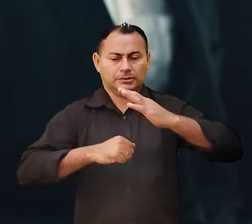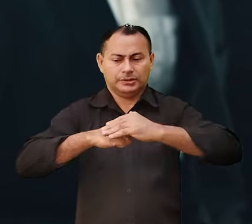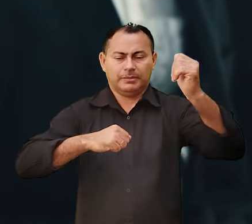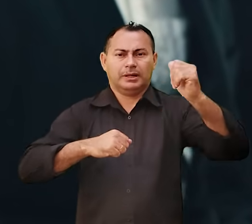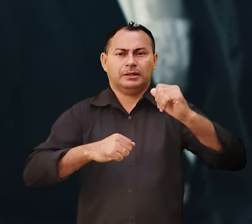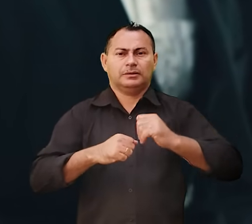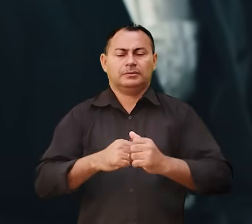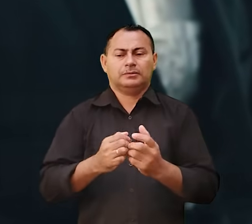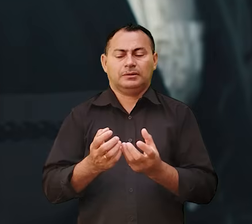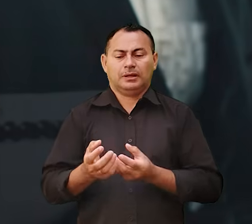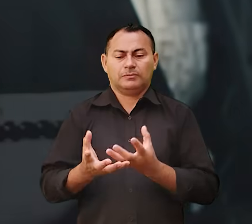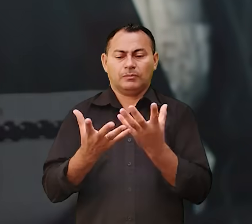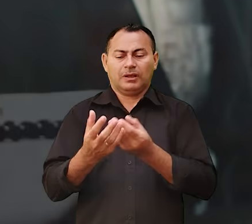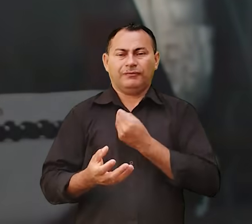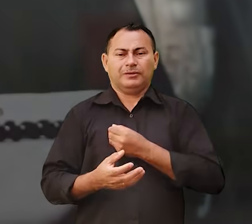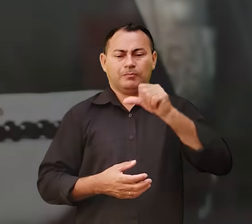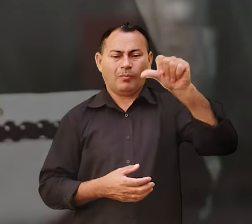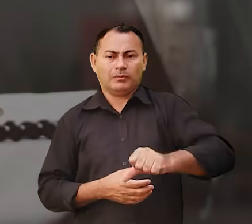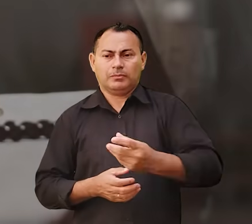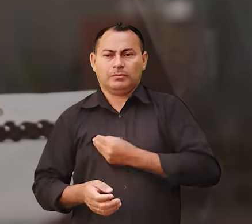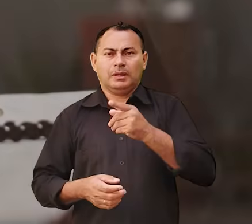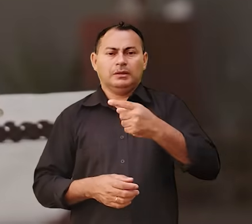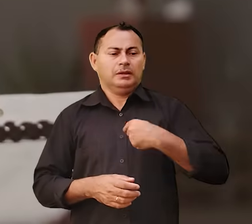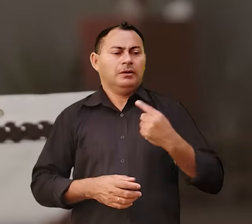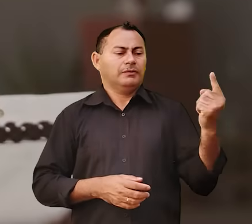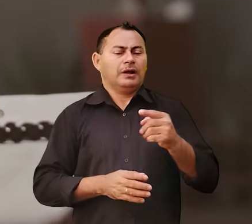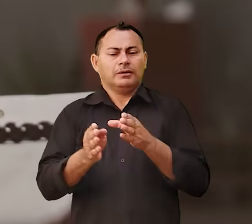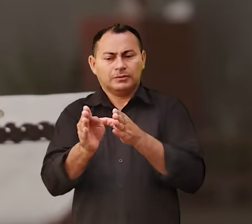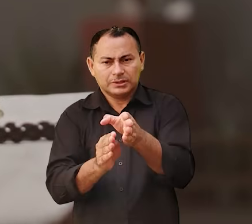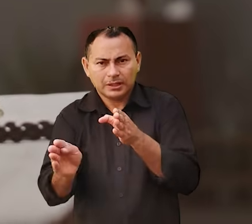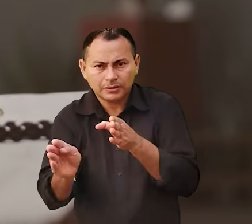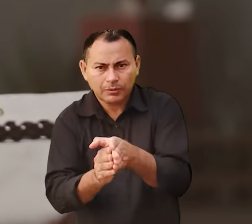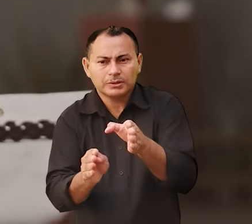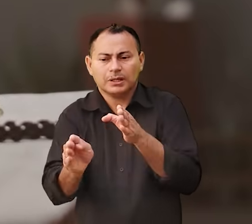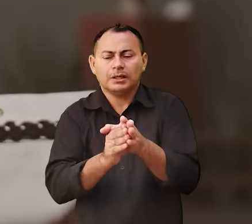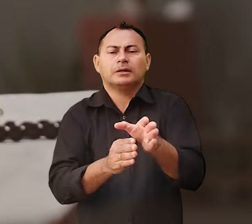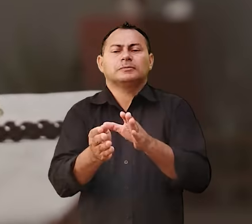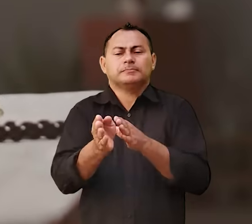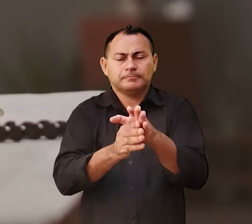tinha chamado uma seca na vida delas, e eu ficava lá, aconselhando,